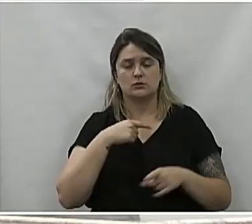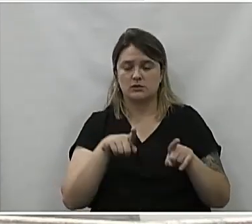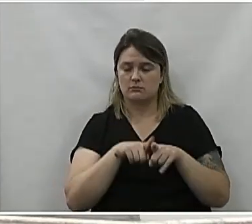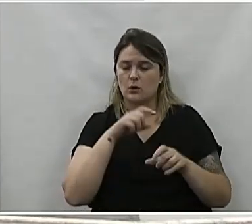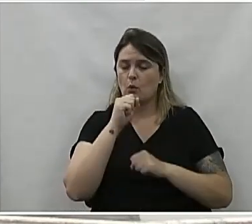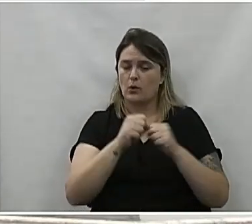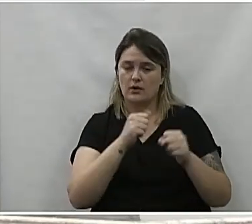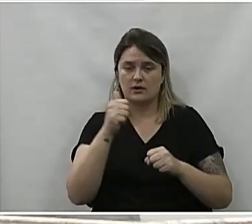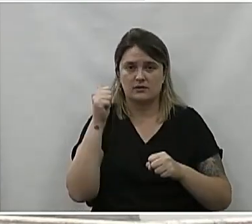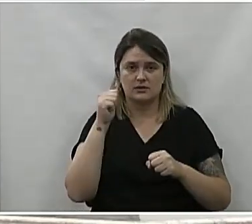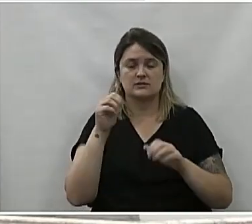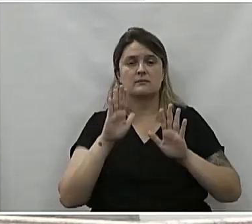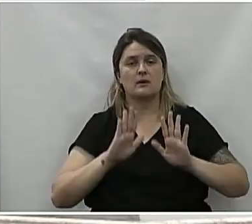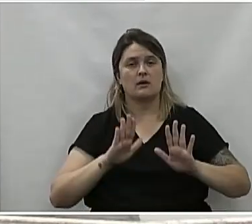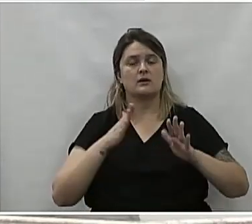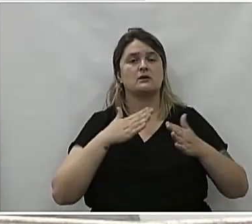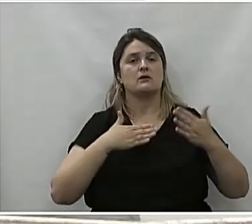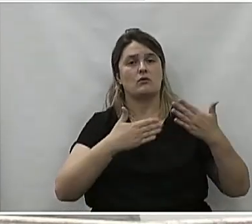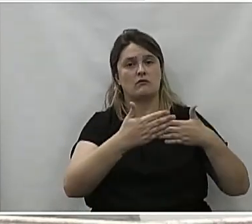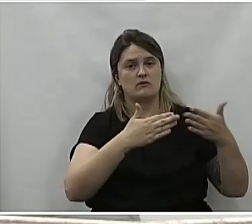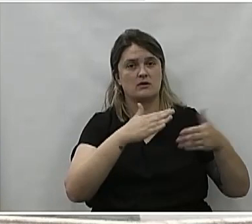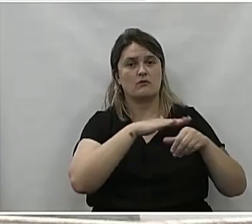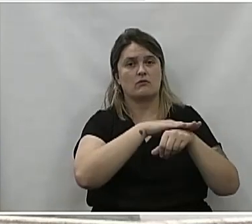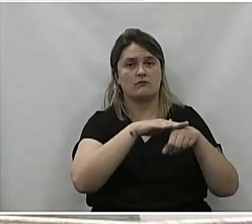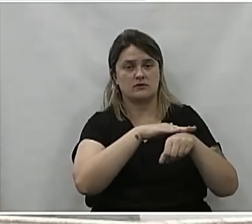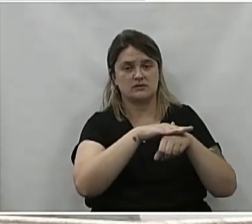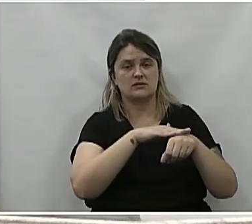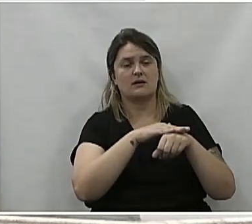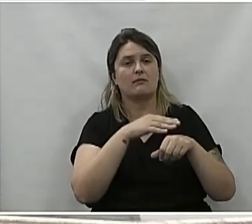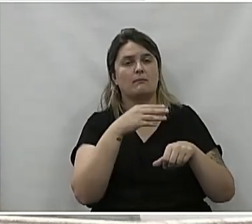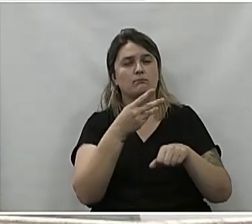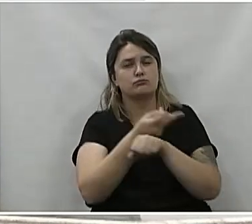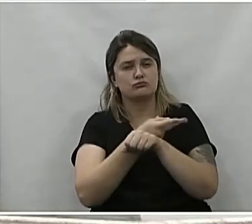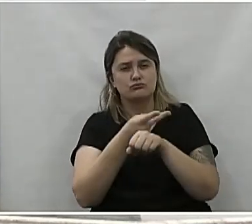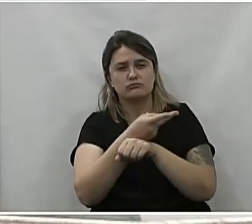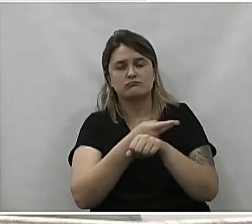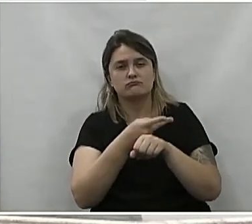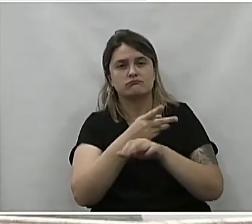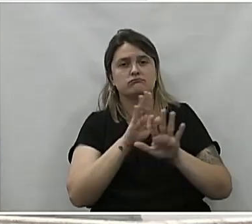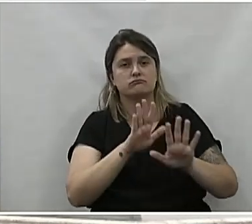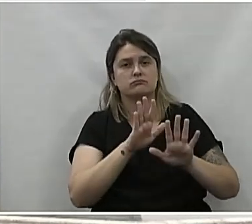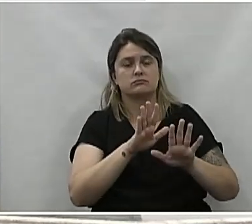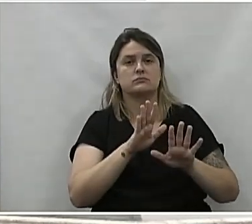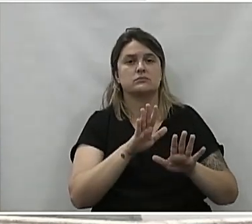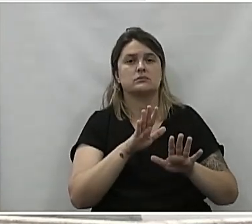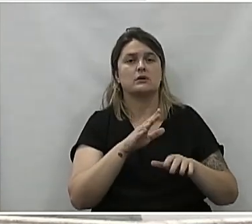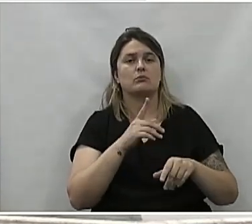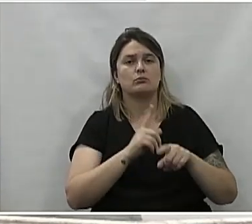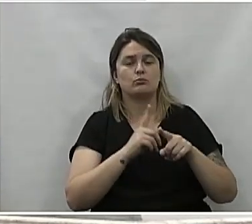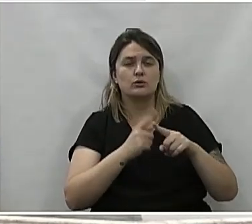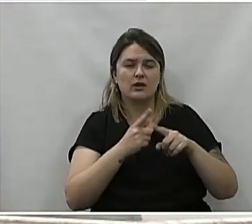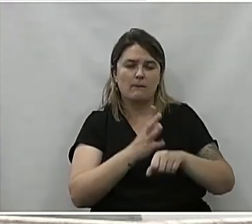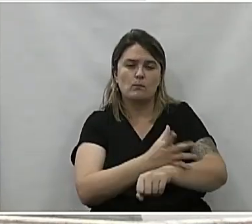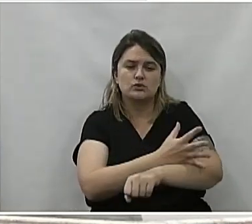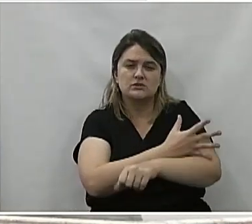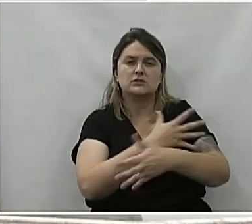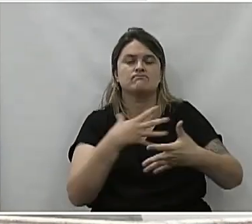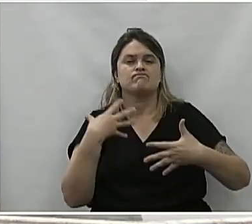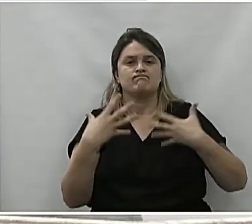recorrer Atrás Mas como eu falei No diálogo Na conversa Buscar Não No calor No Do momento